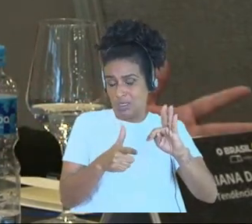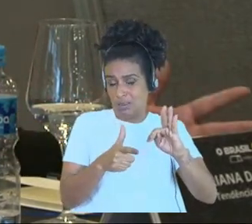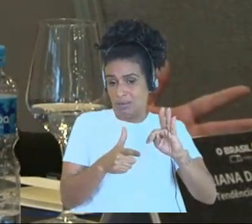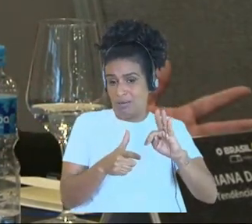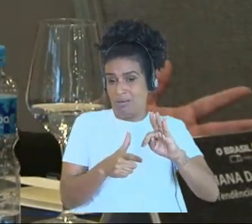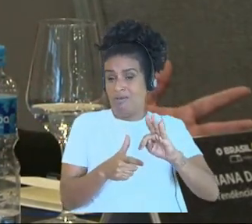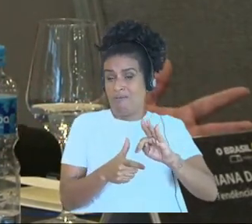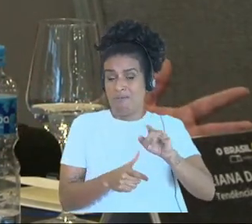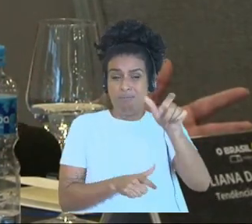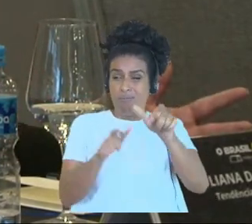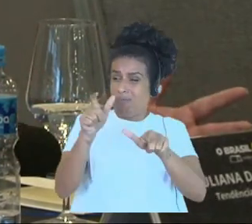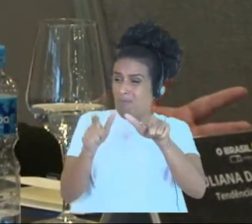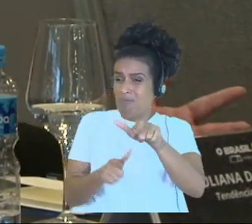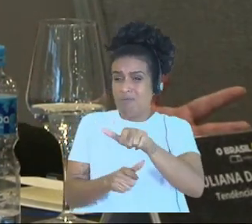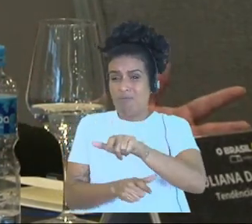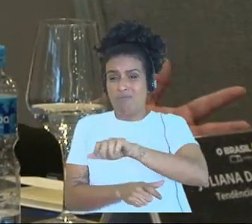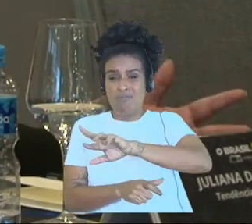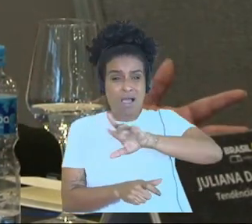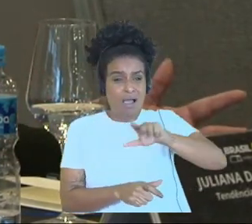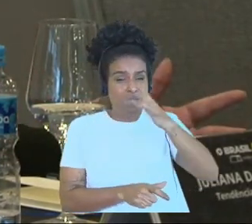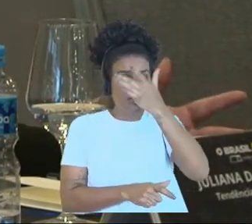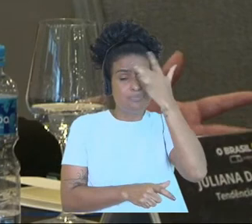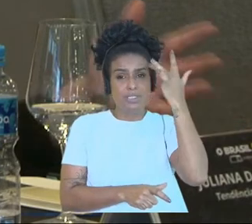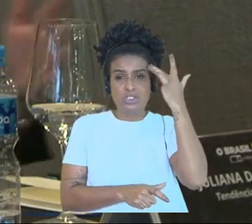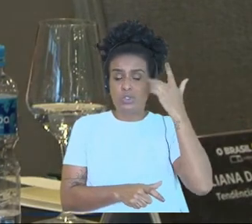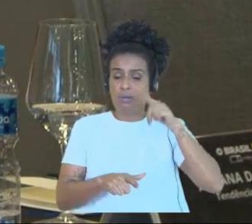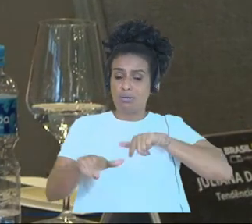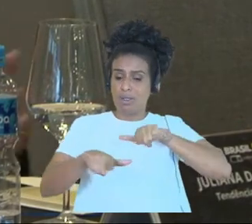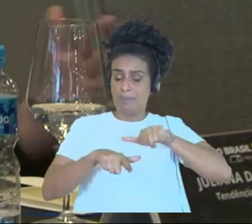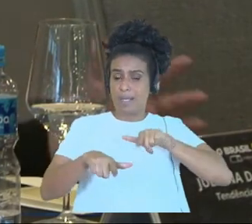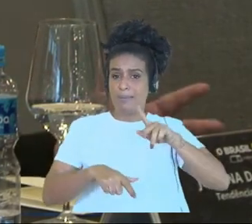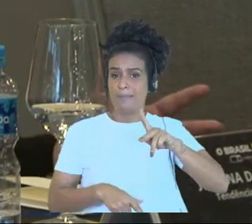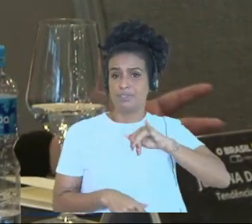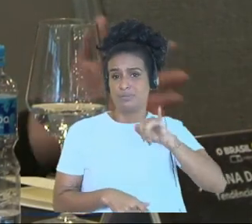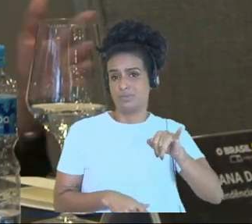pessoas exercem seu trabalho na forma de PJ e a gente não teve